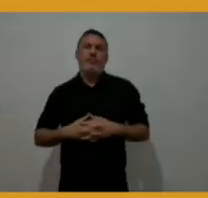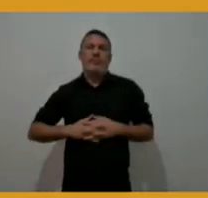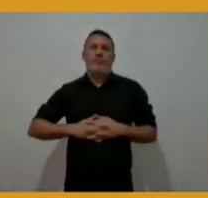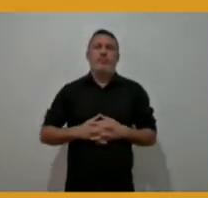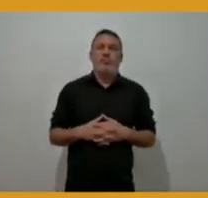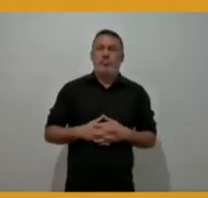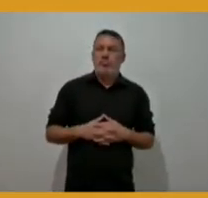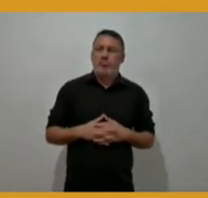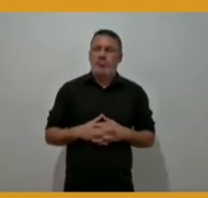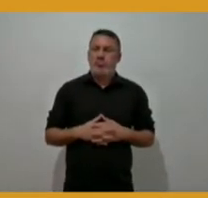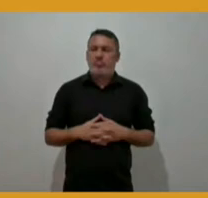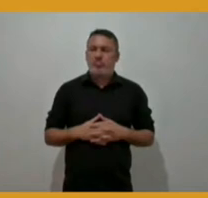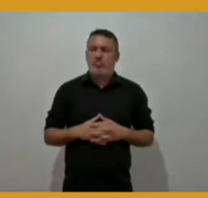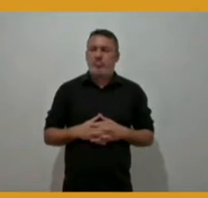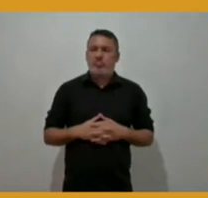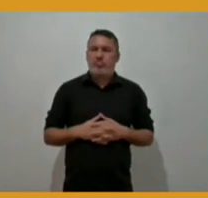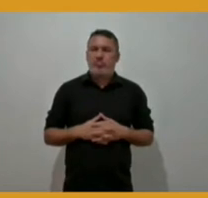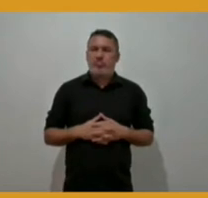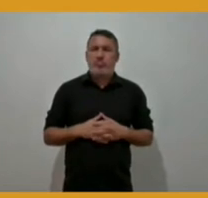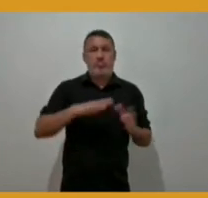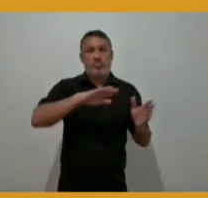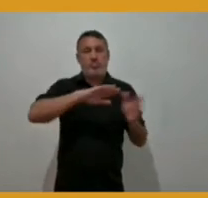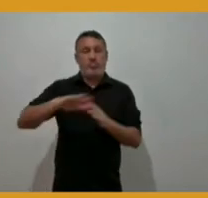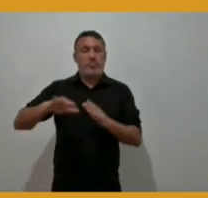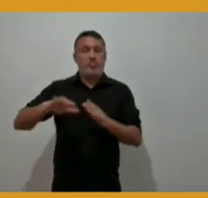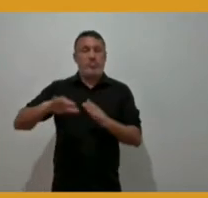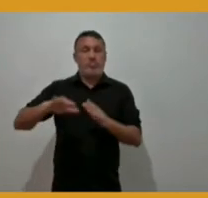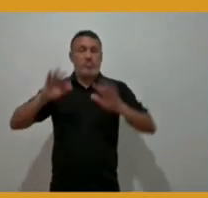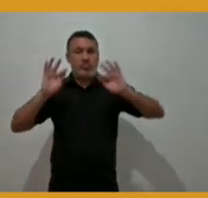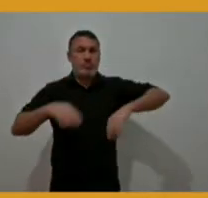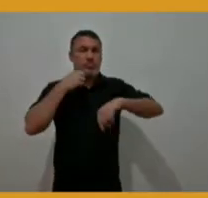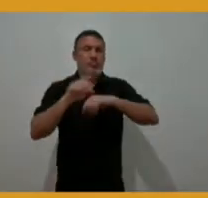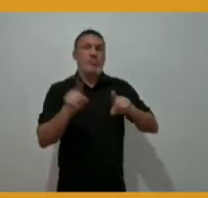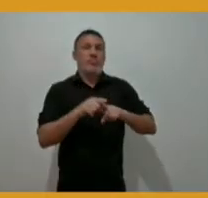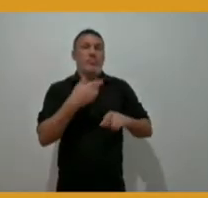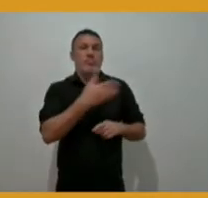Por fim, falaremos de educação.